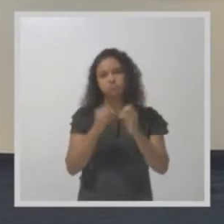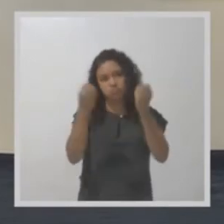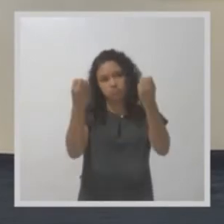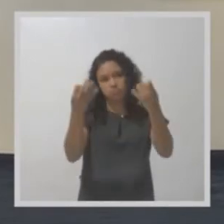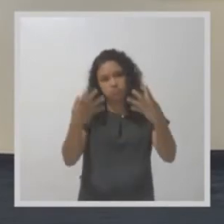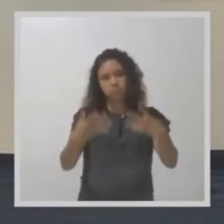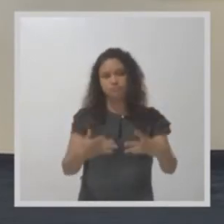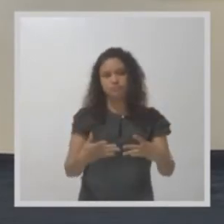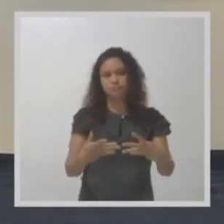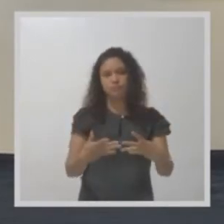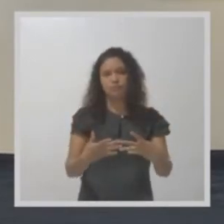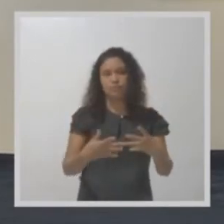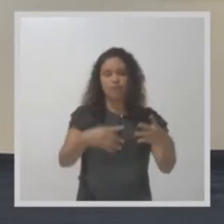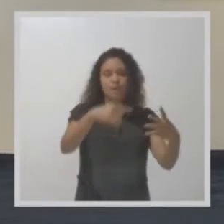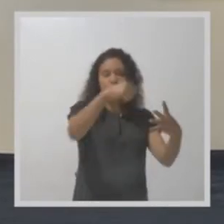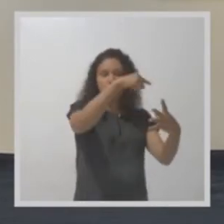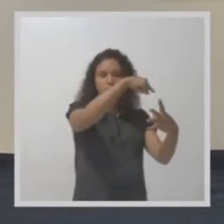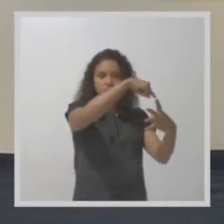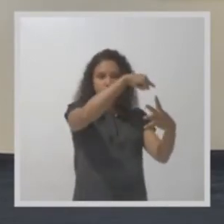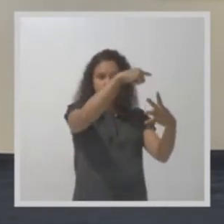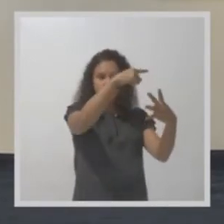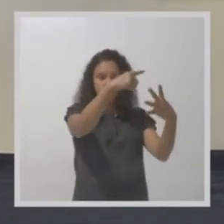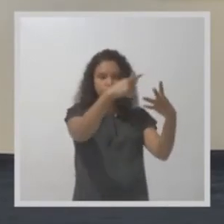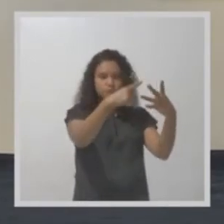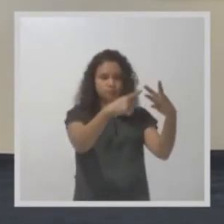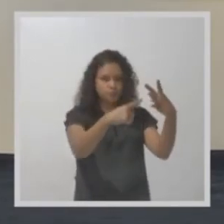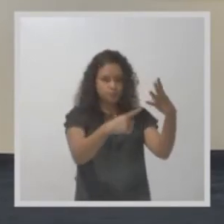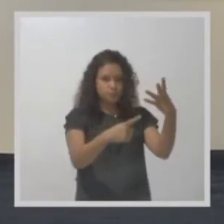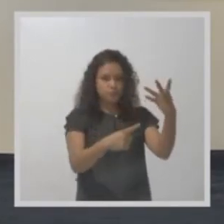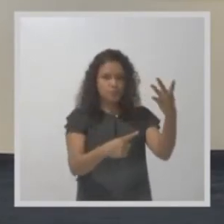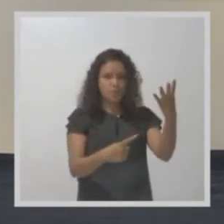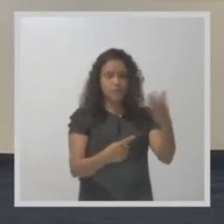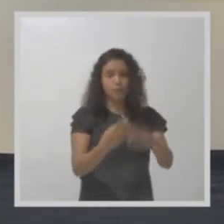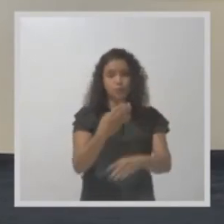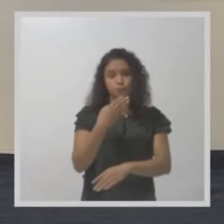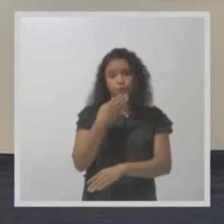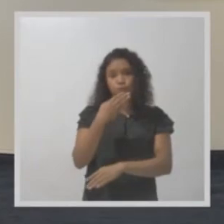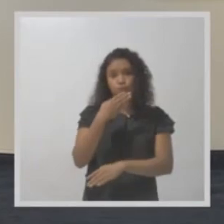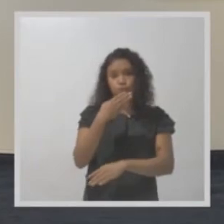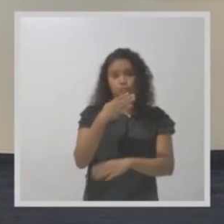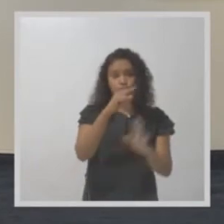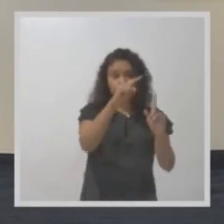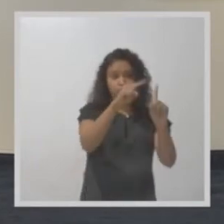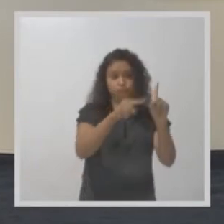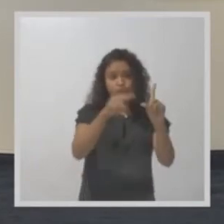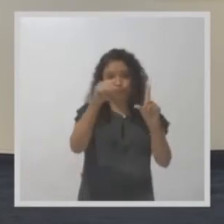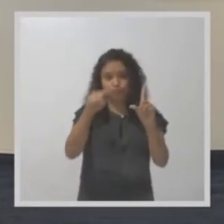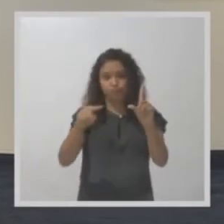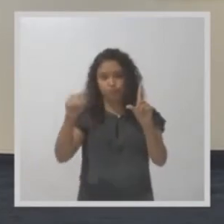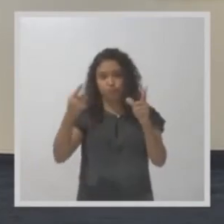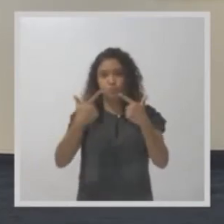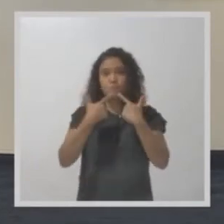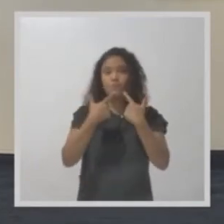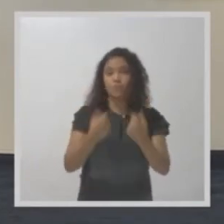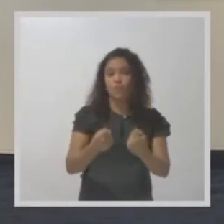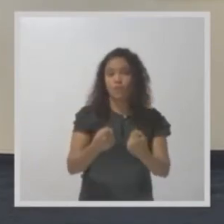esses fatores, nós vamos ter os tipos de variações linguísticas. A primeira delas são as variações